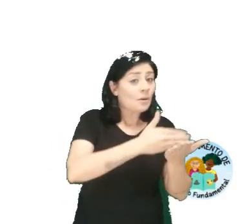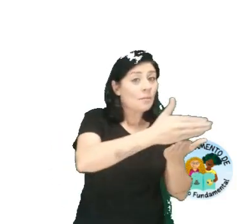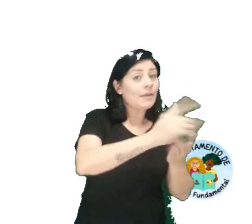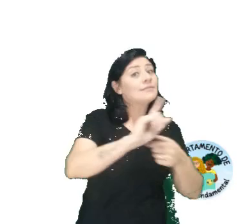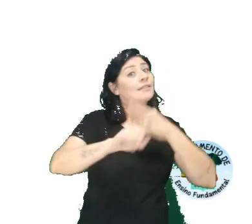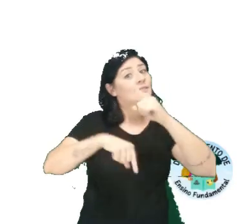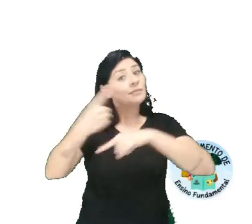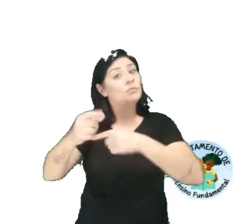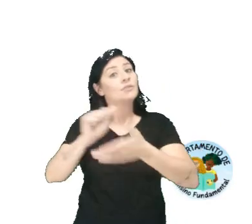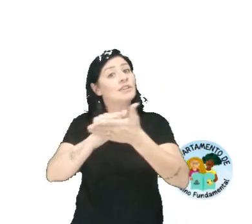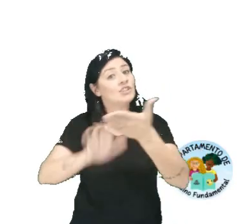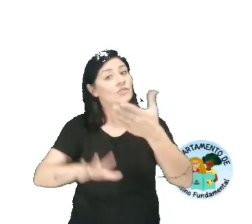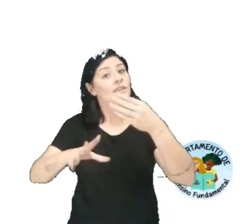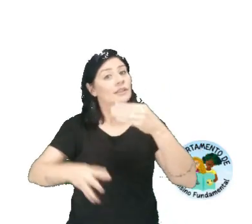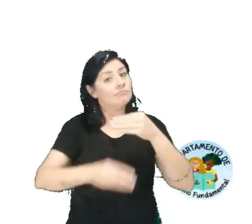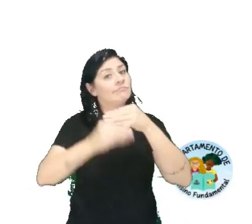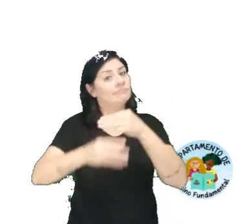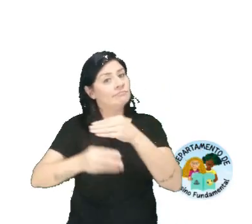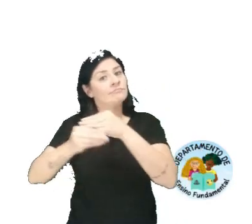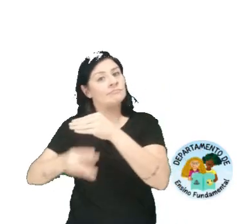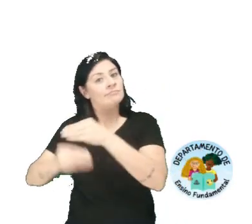outras atividades.